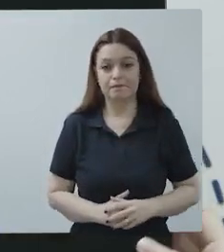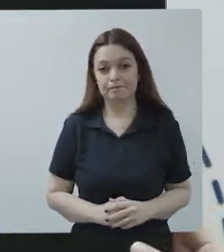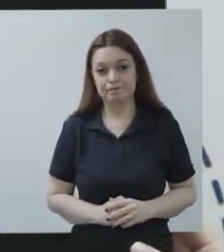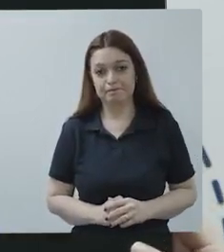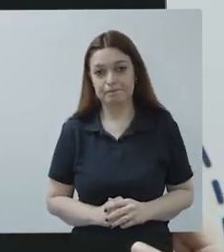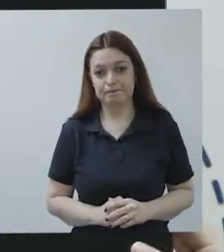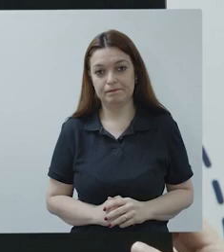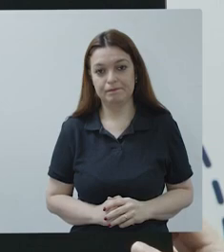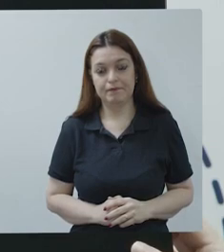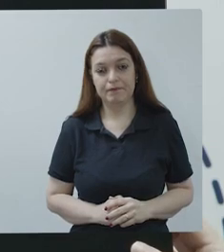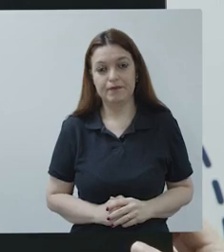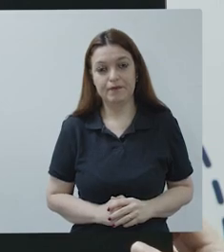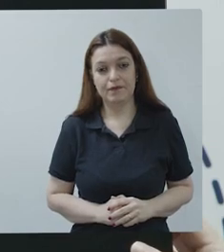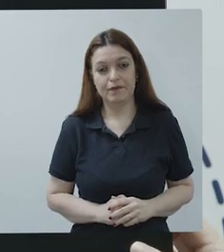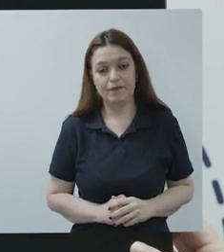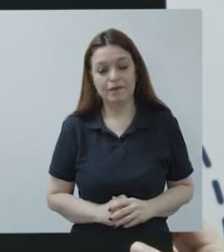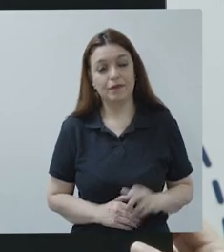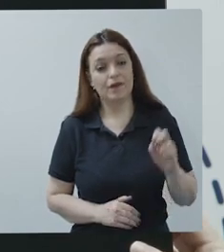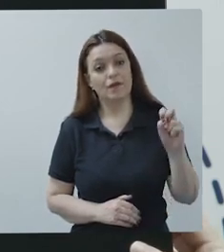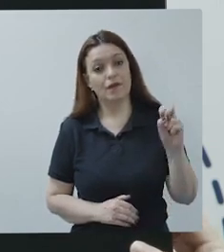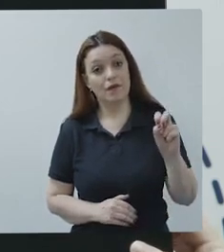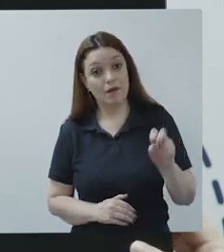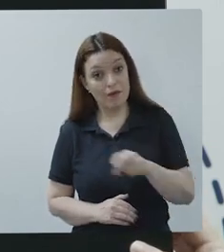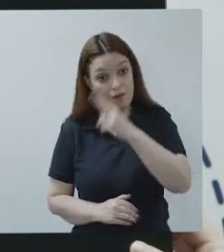Tá. Nessa posição. Uhum. Ou